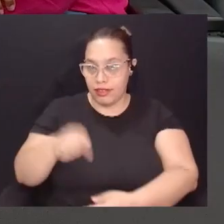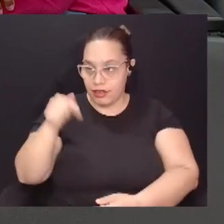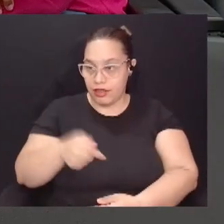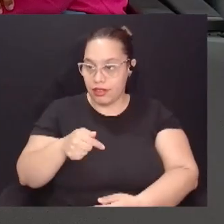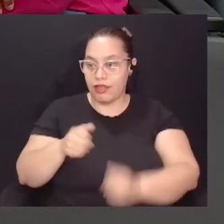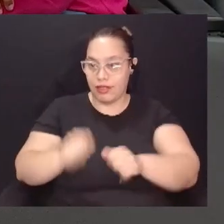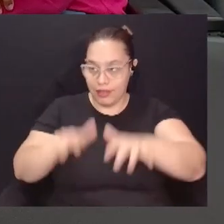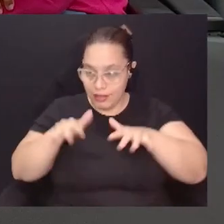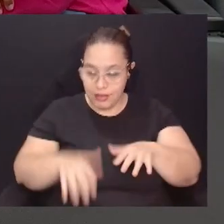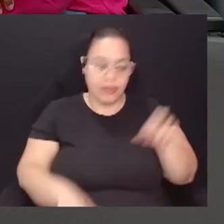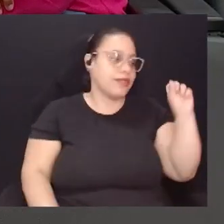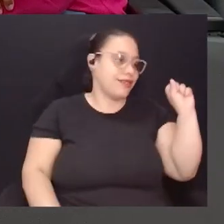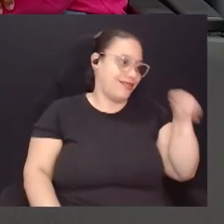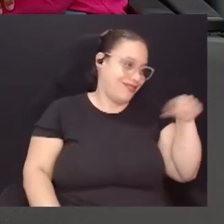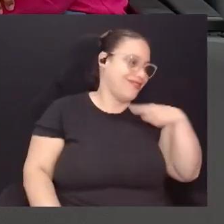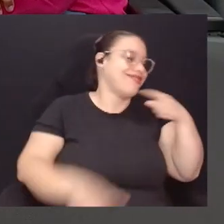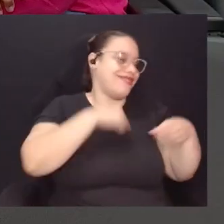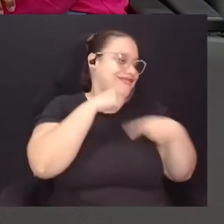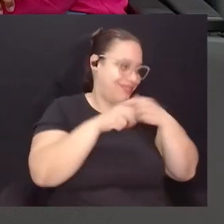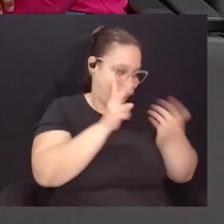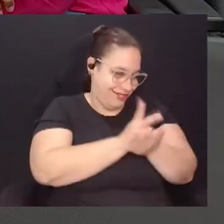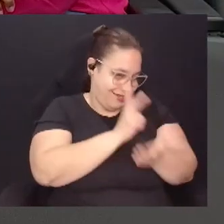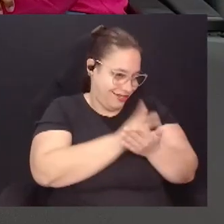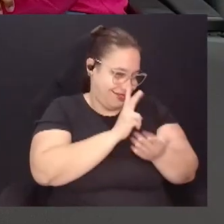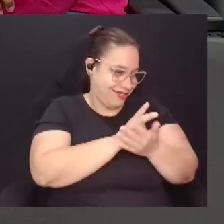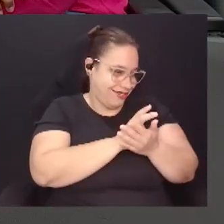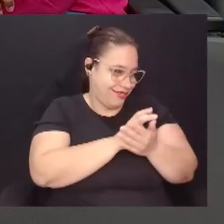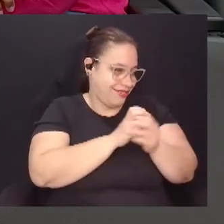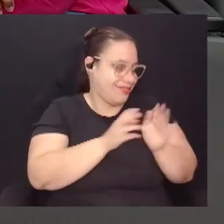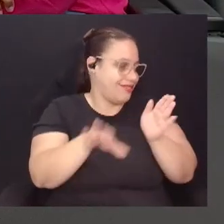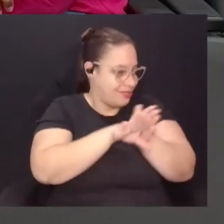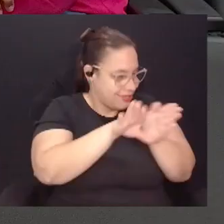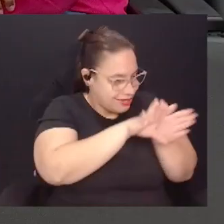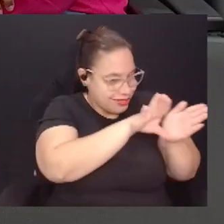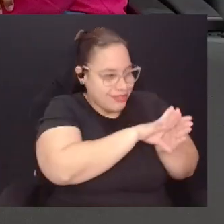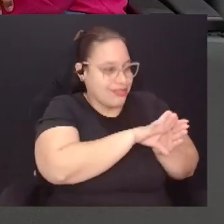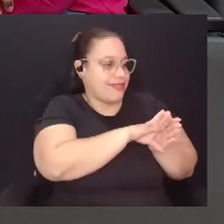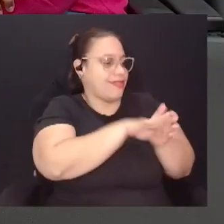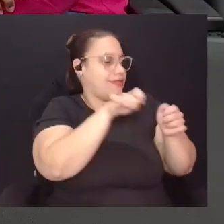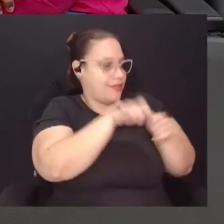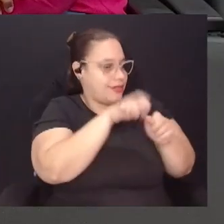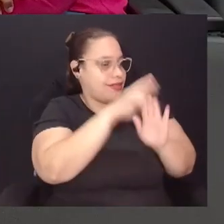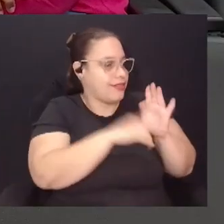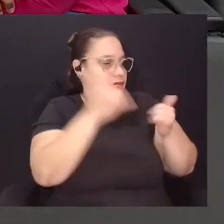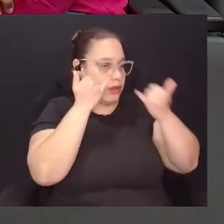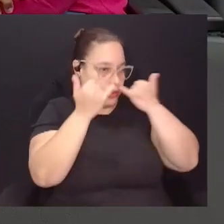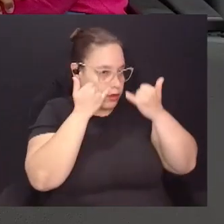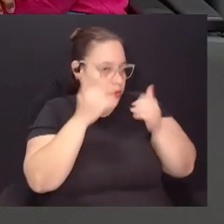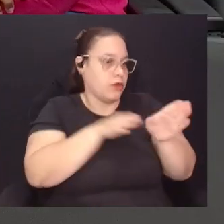debatidos aqui no plenário, né? Sem dúvida nenhuma, a gente vai continuar, todas as denúncias que chegarem, a gente vai fazer